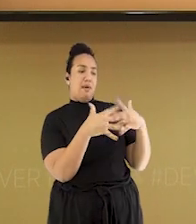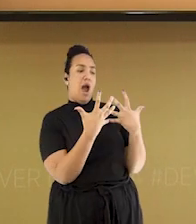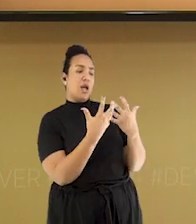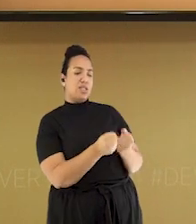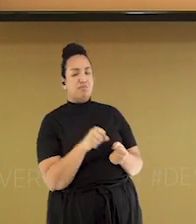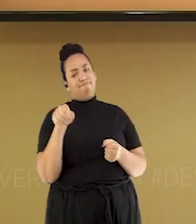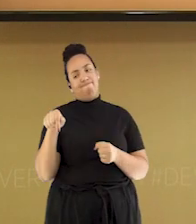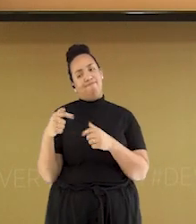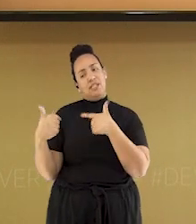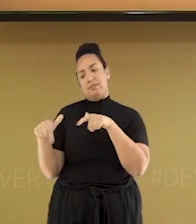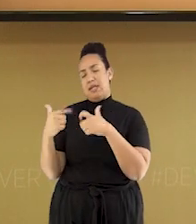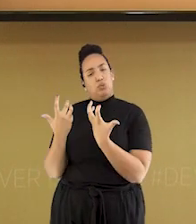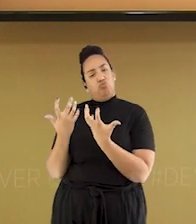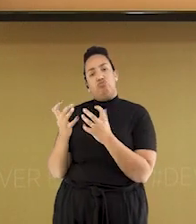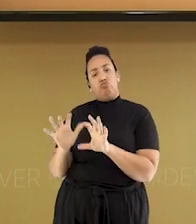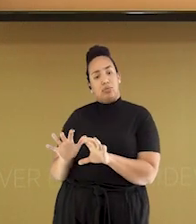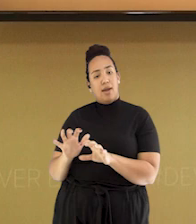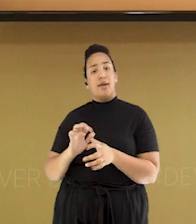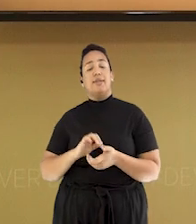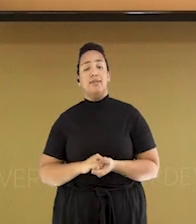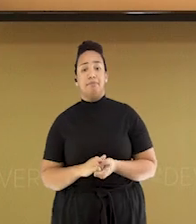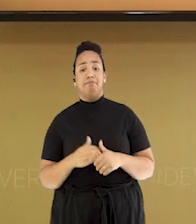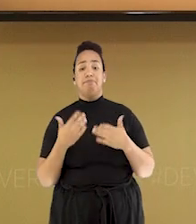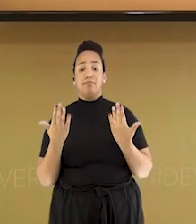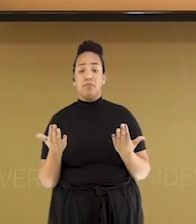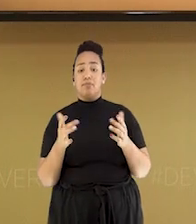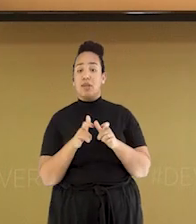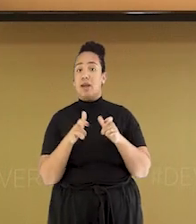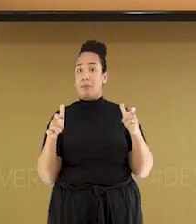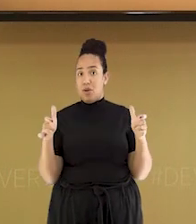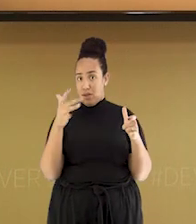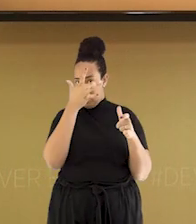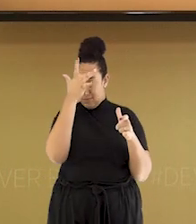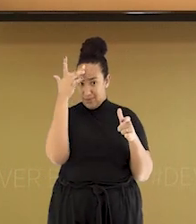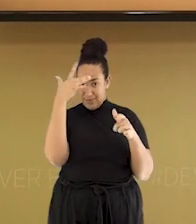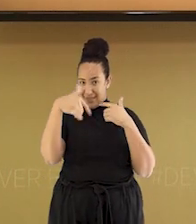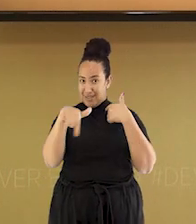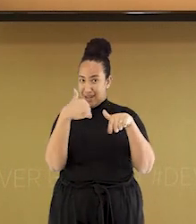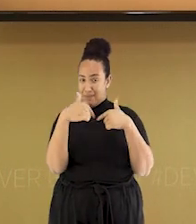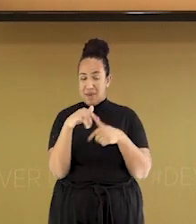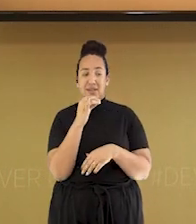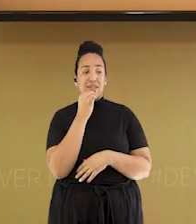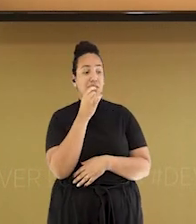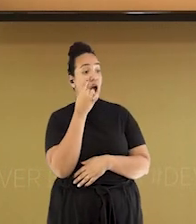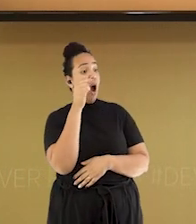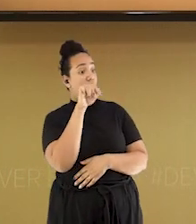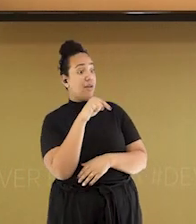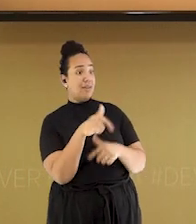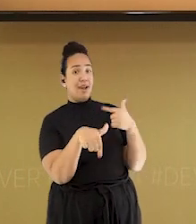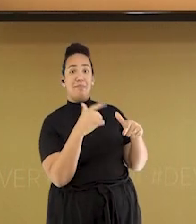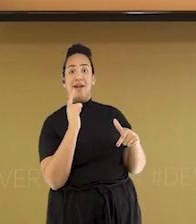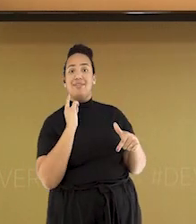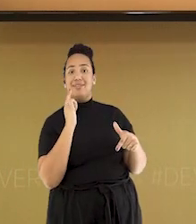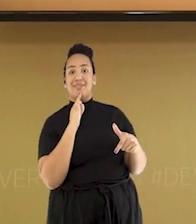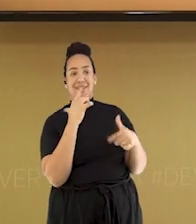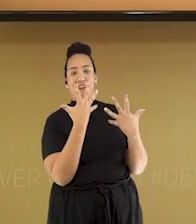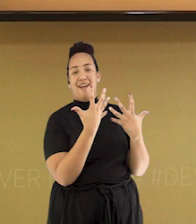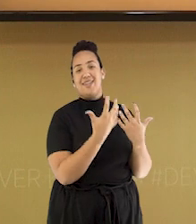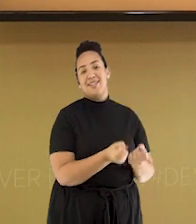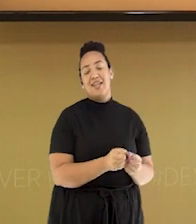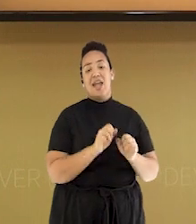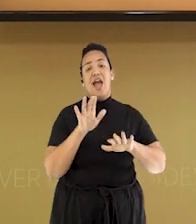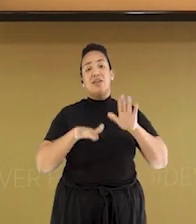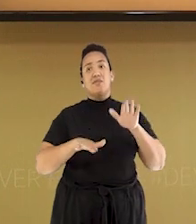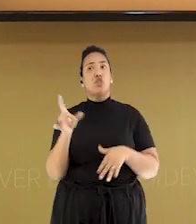Muitos desses trabalhadores trabalham quando aparece algum trabalho. Nem todos sabem o dia certo em